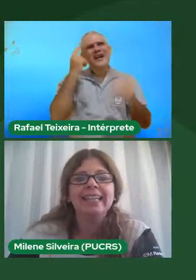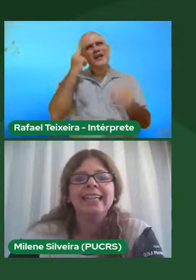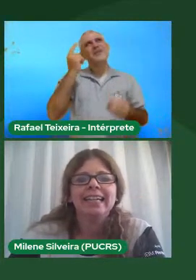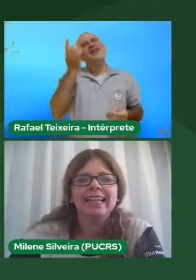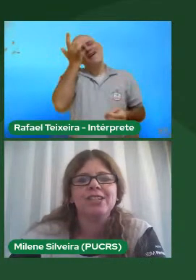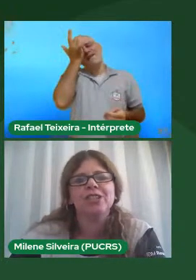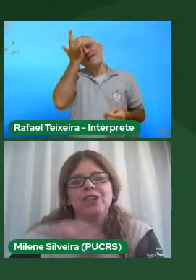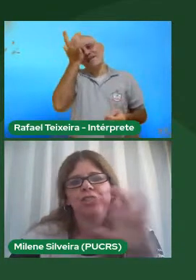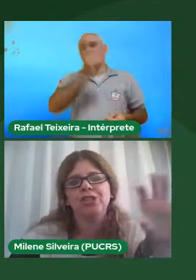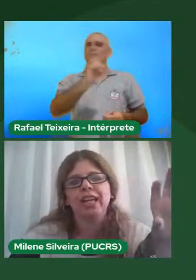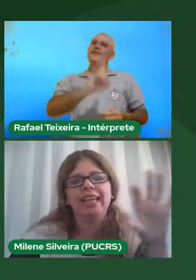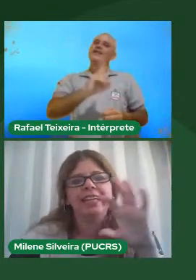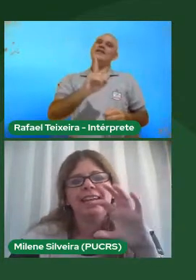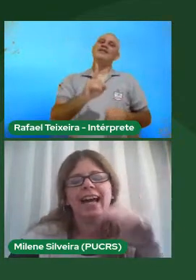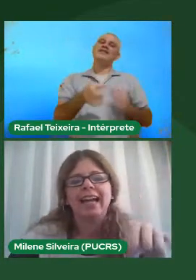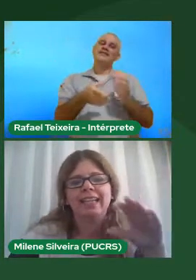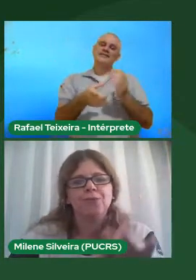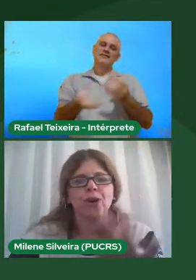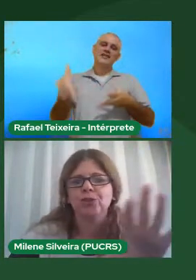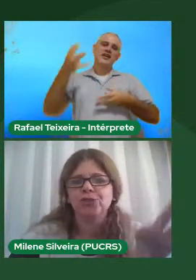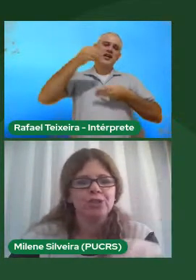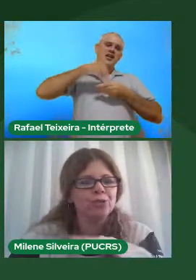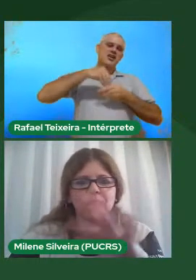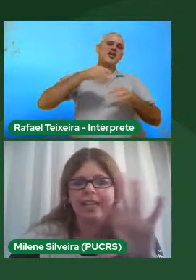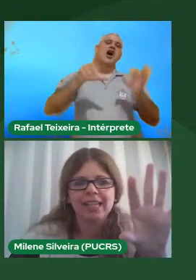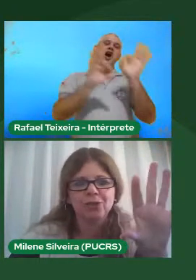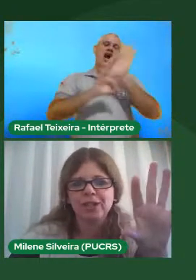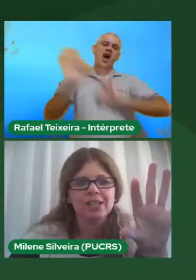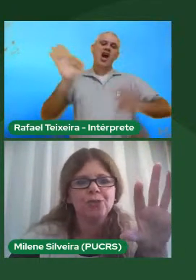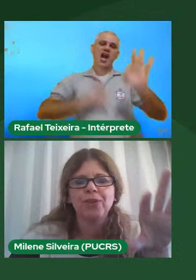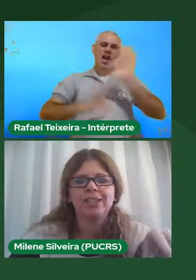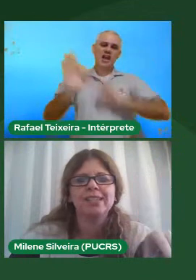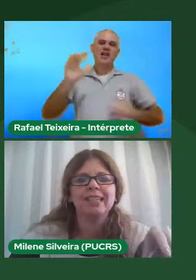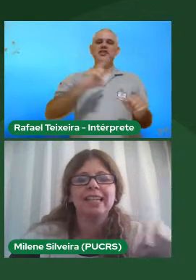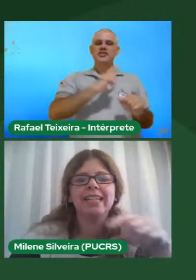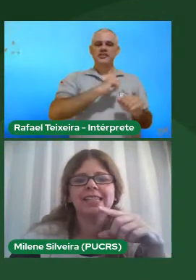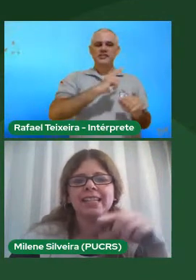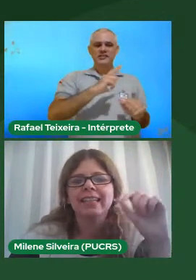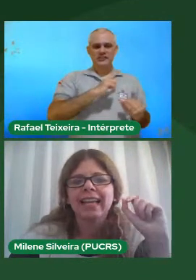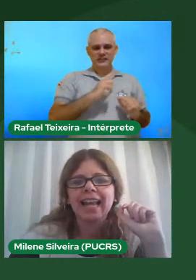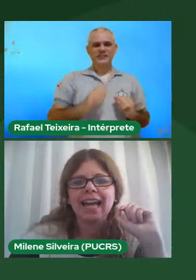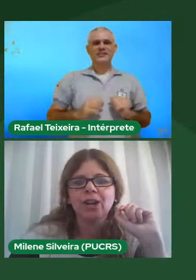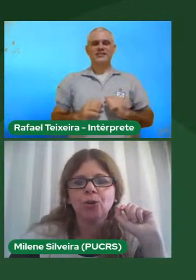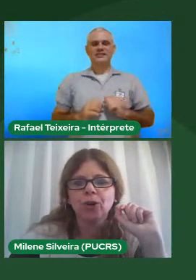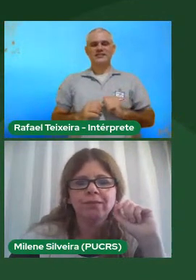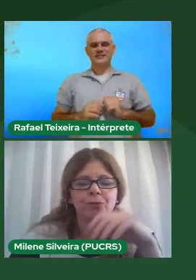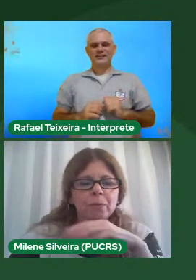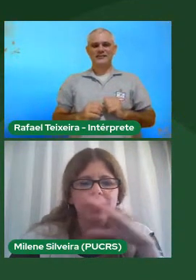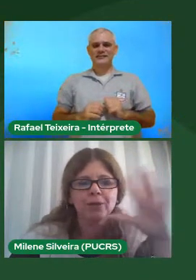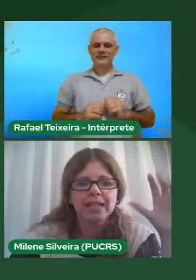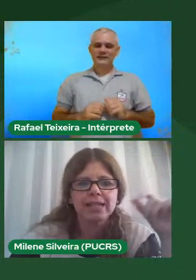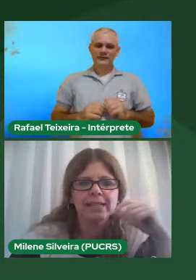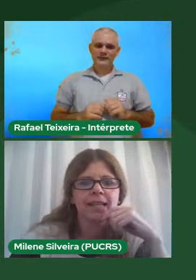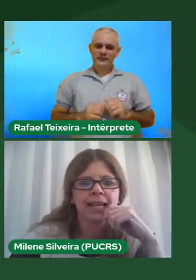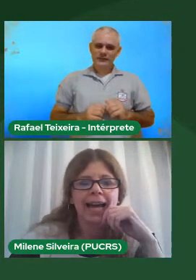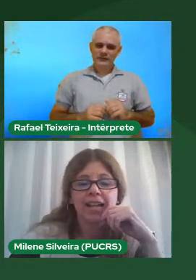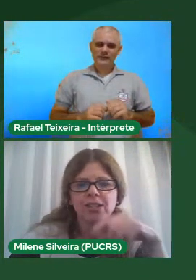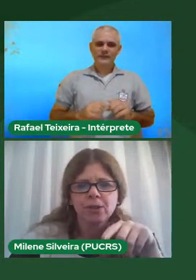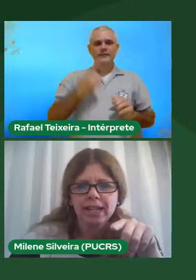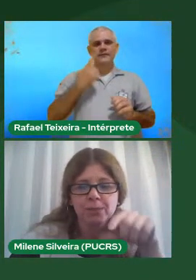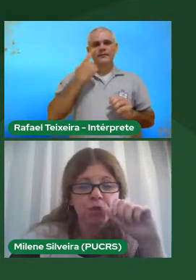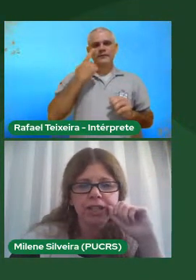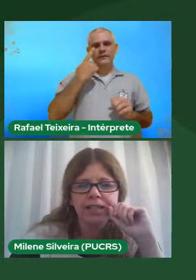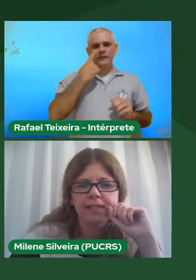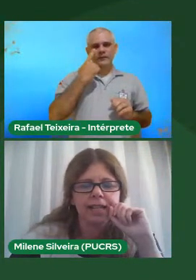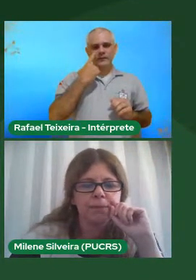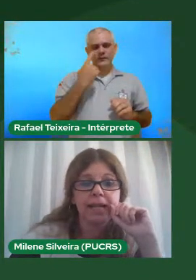é grande. Então, a gente tem ali a foto dos organizadores das diferentes trilhas. Tem lá a Elô no meio das caixas,